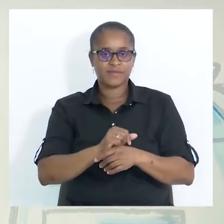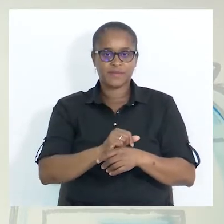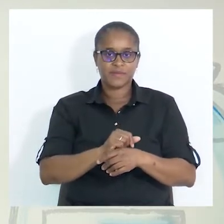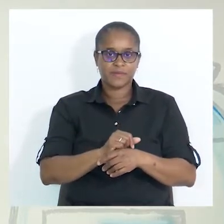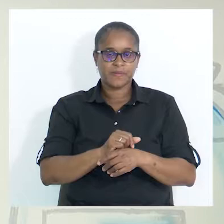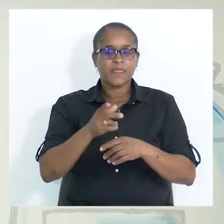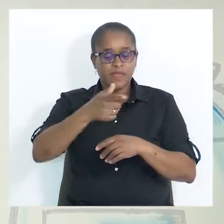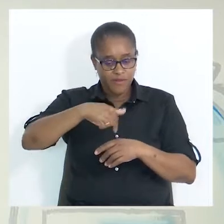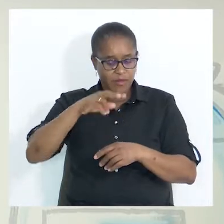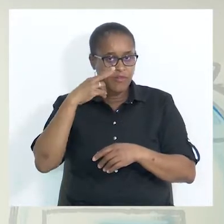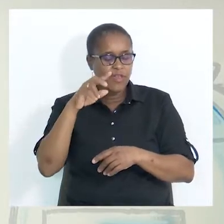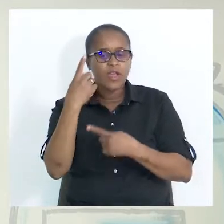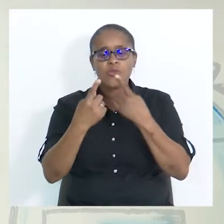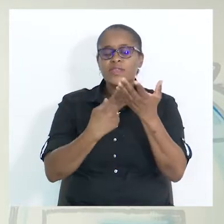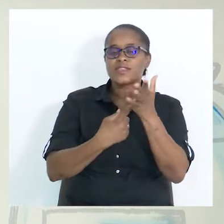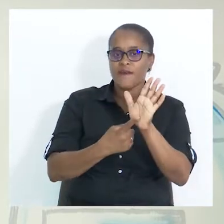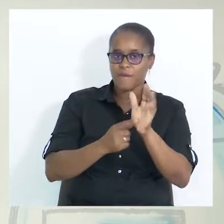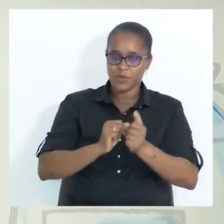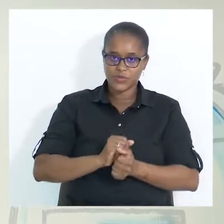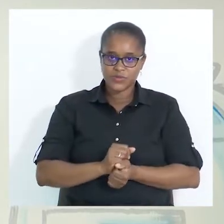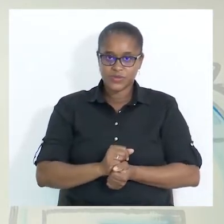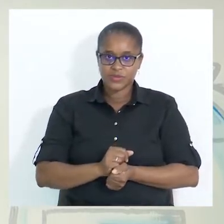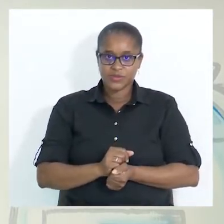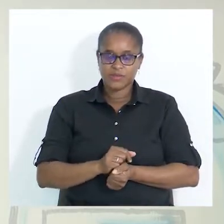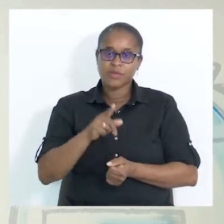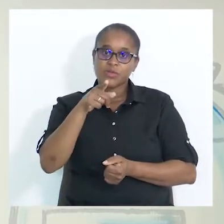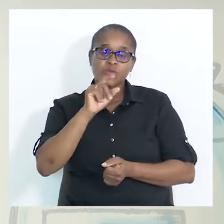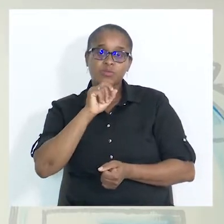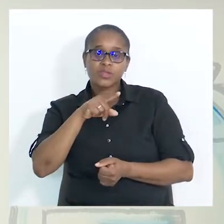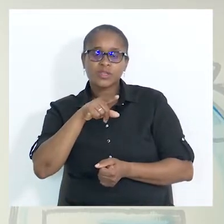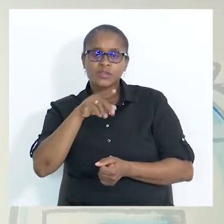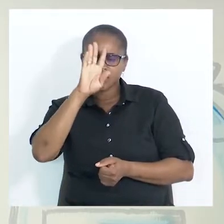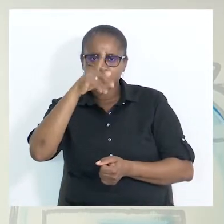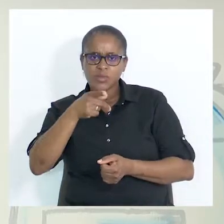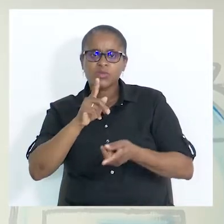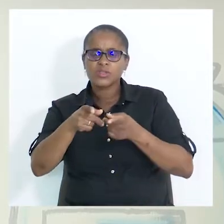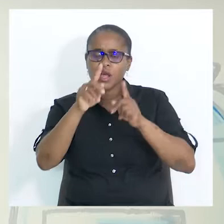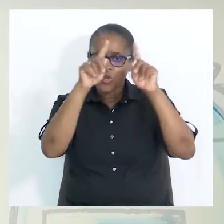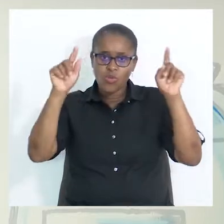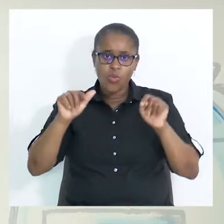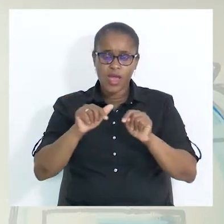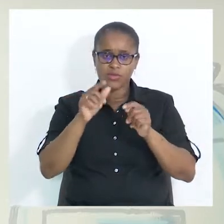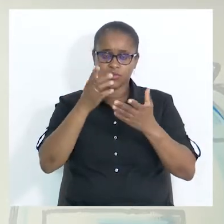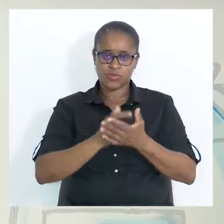Então vamos ver alguns exemplos para tu deres conta mesmo daquilo que está no quadro.